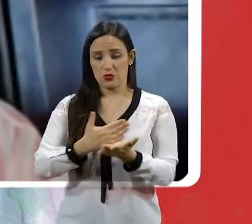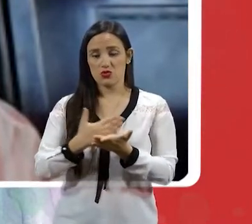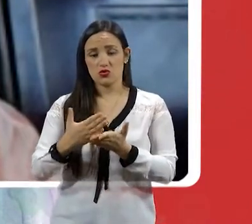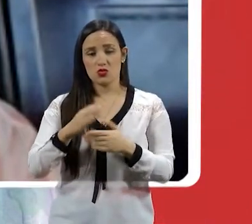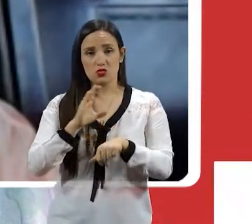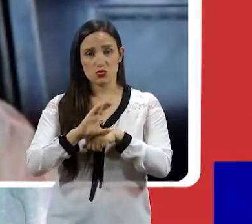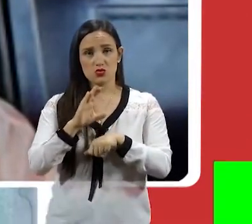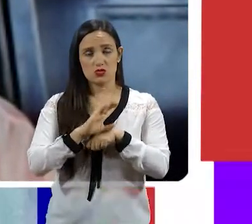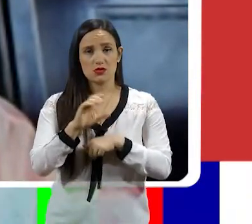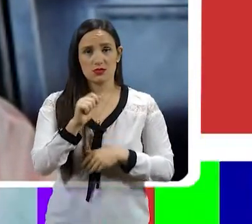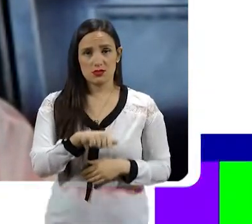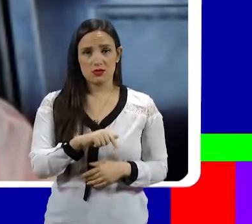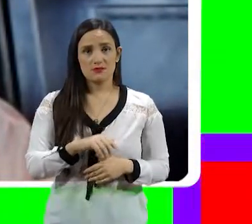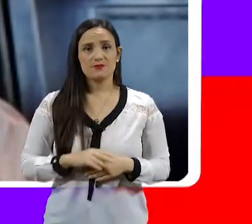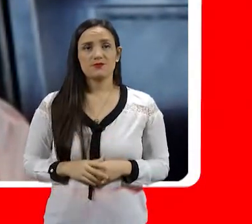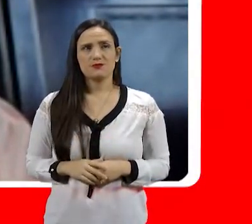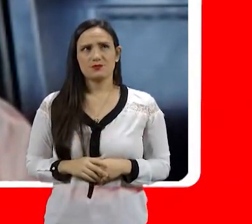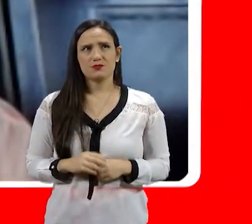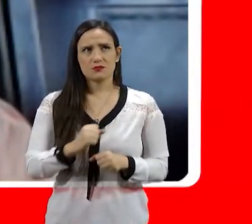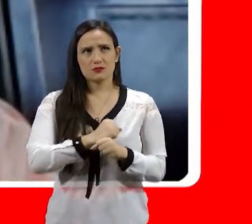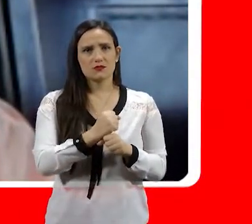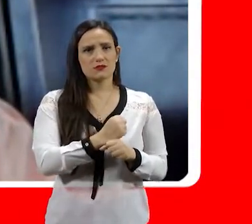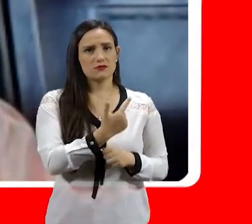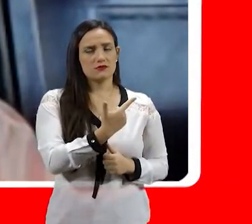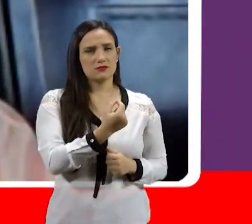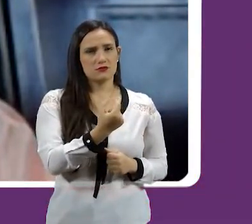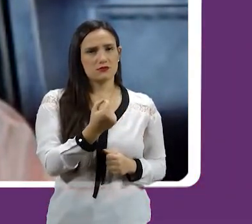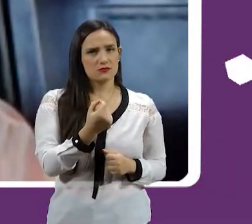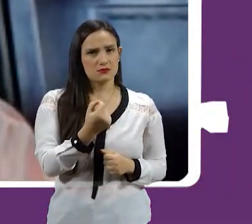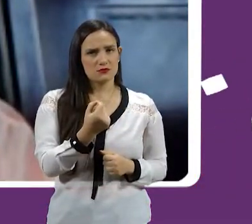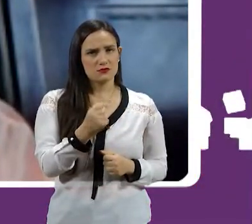no curso de artes visuais em